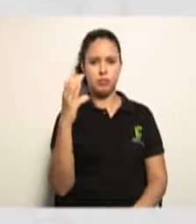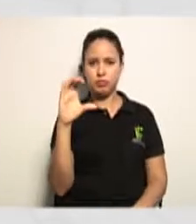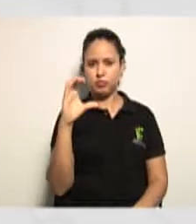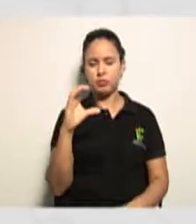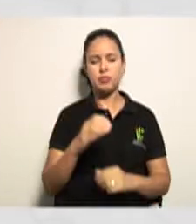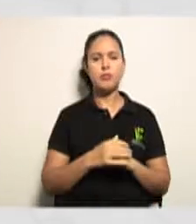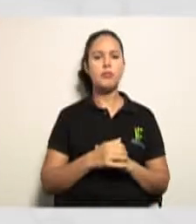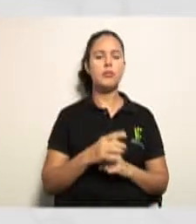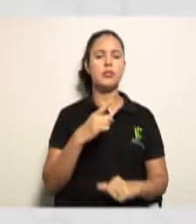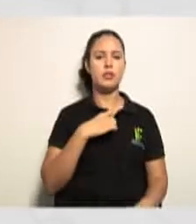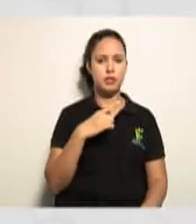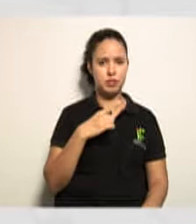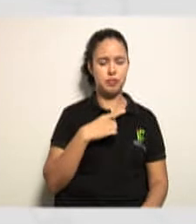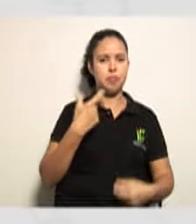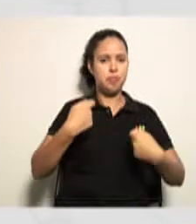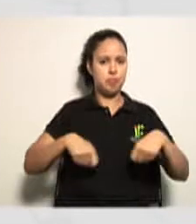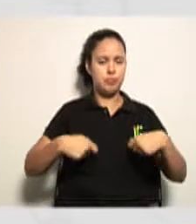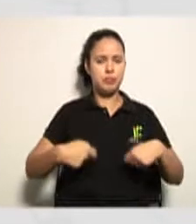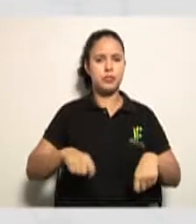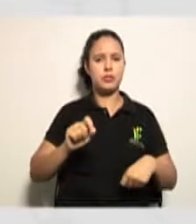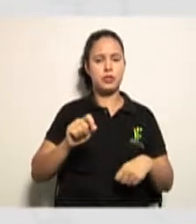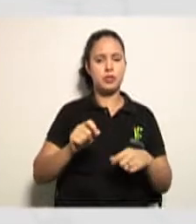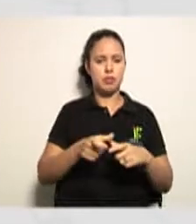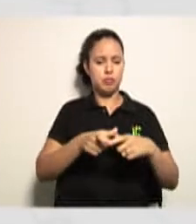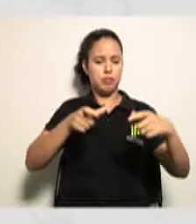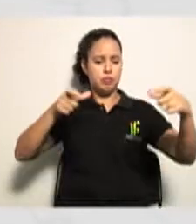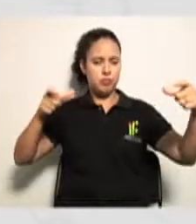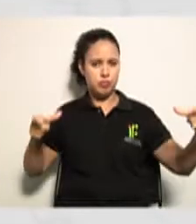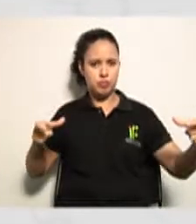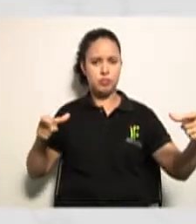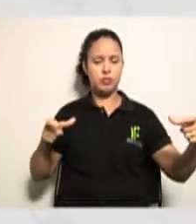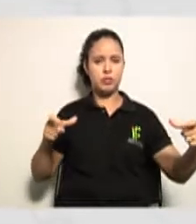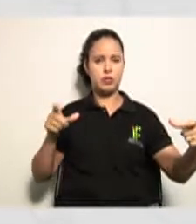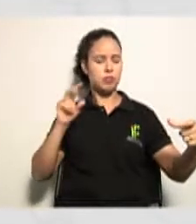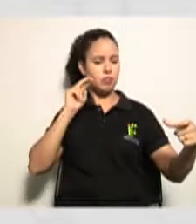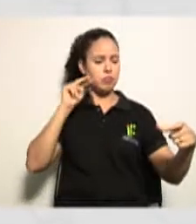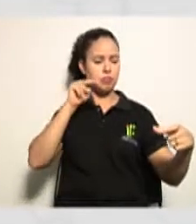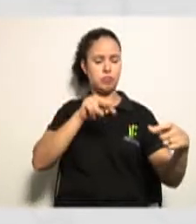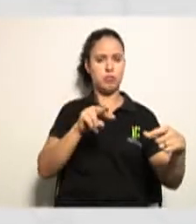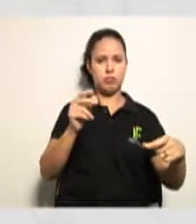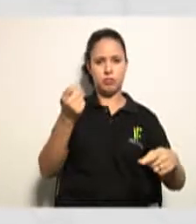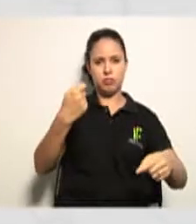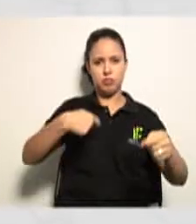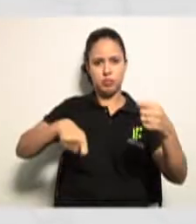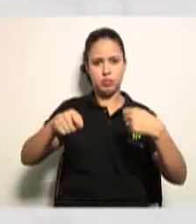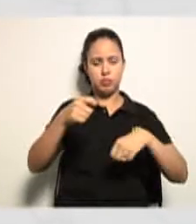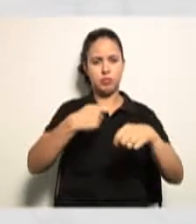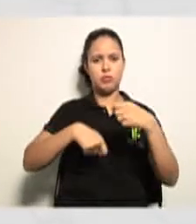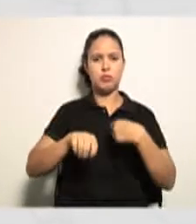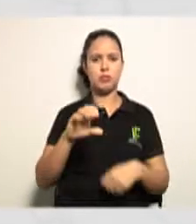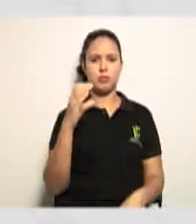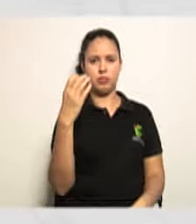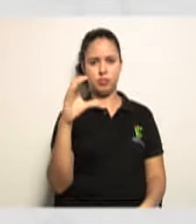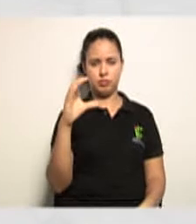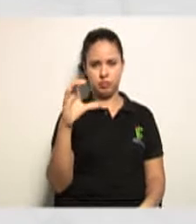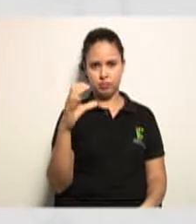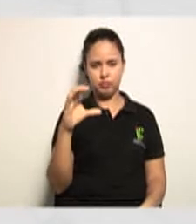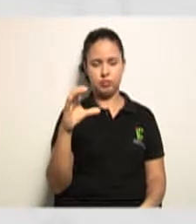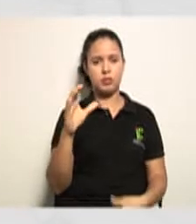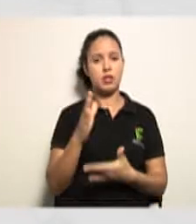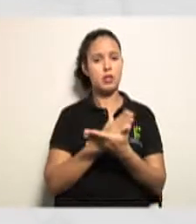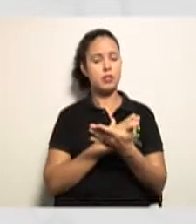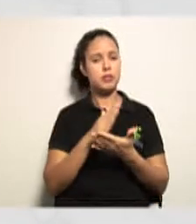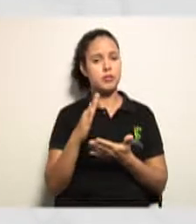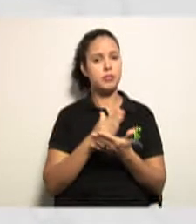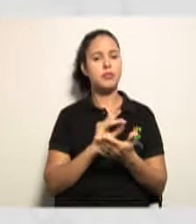houve a necessidade, com o aumento da capacidade produtiva, de olhar para a administração como ciência. Muitas vezes, nos exemplos que